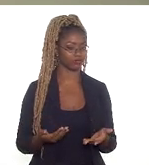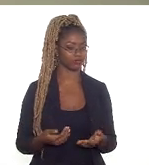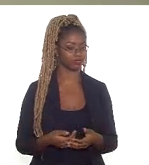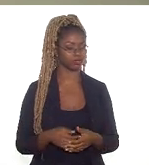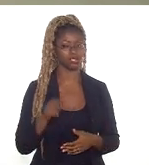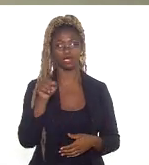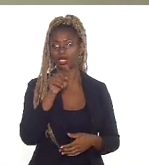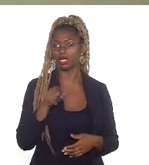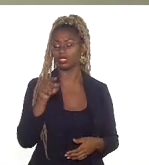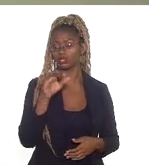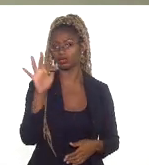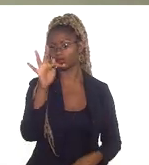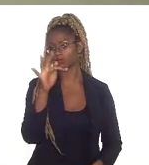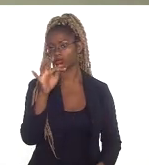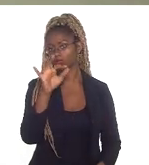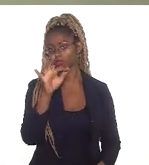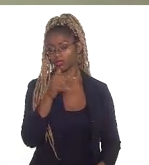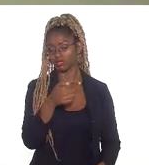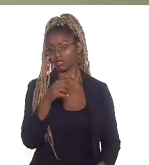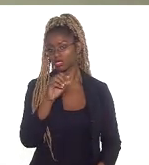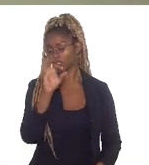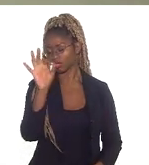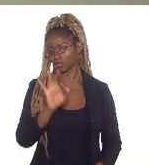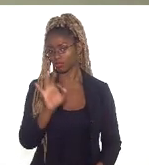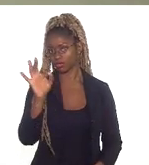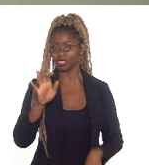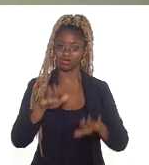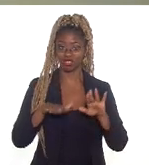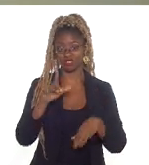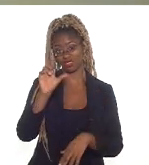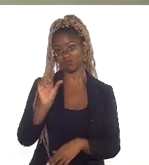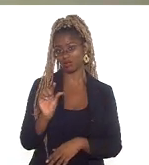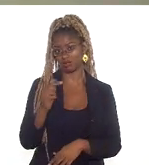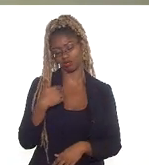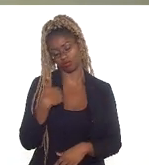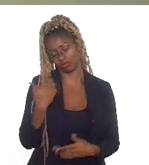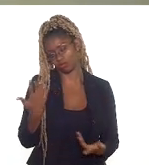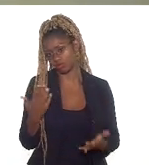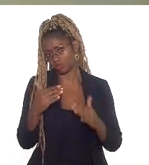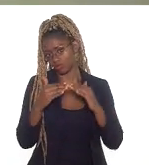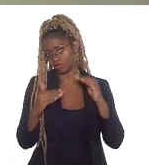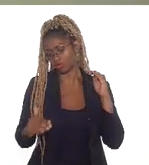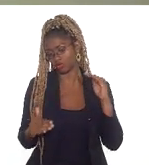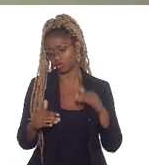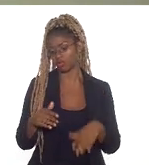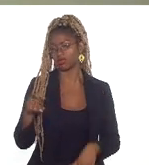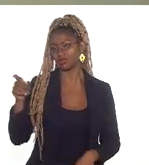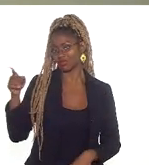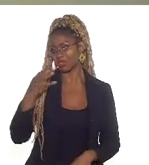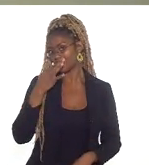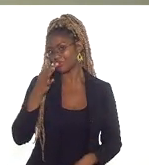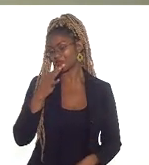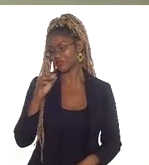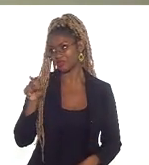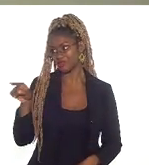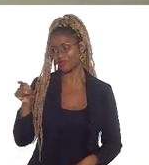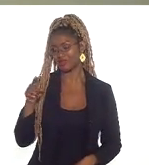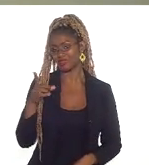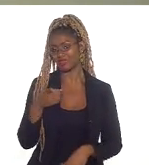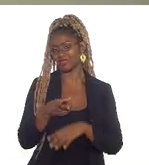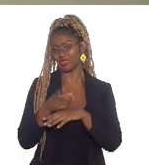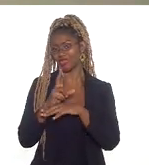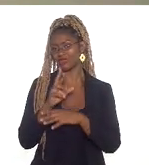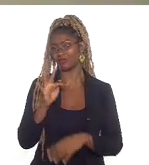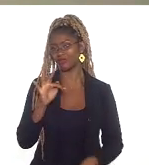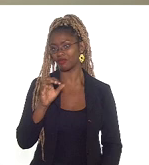70% pode ser até um pouco menos que isso. O ideal, eu discordo da tese do doutor Fortunato, eu não acho que o ideal